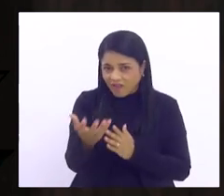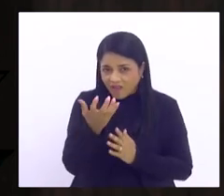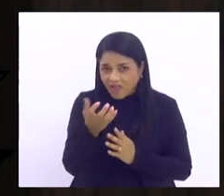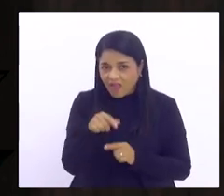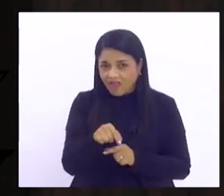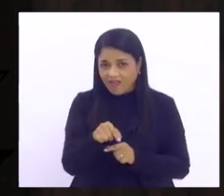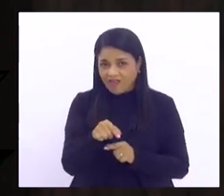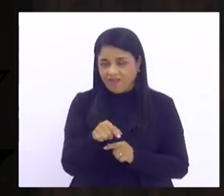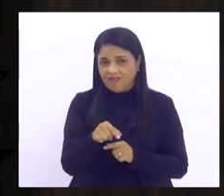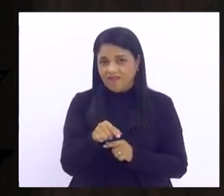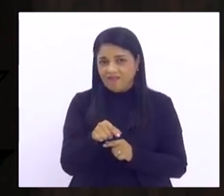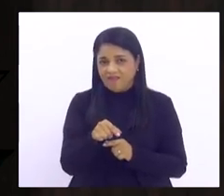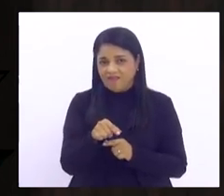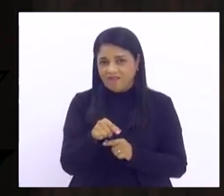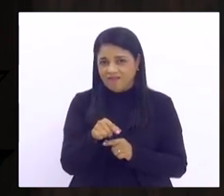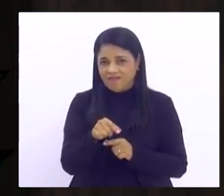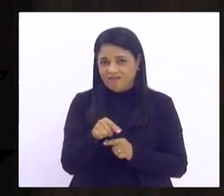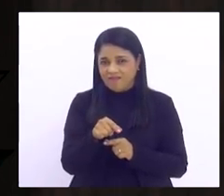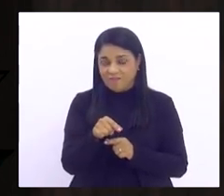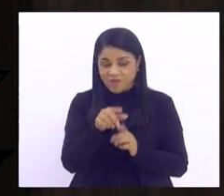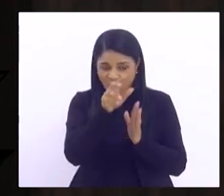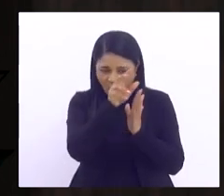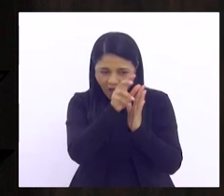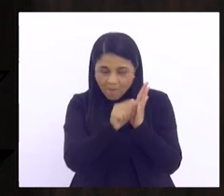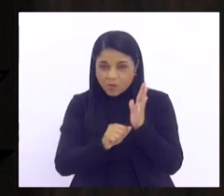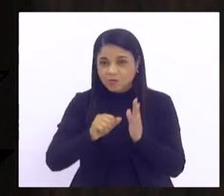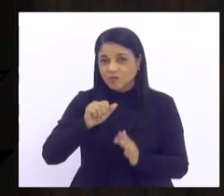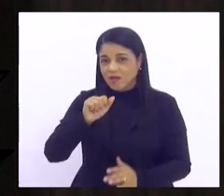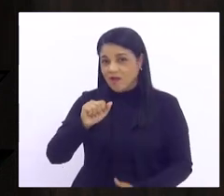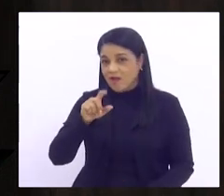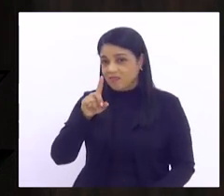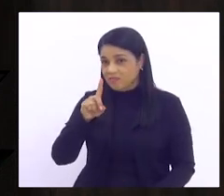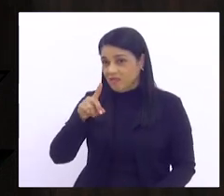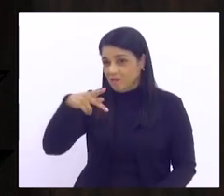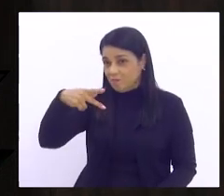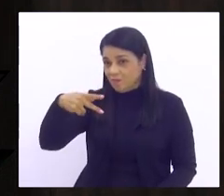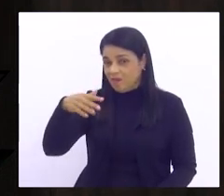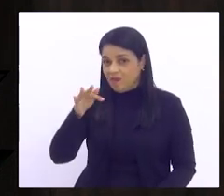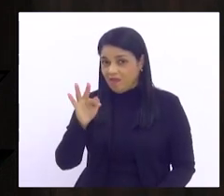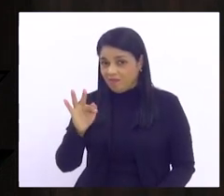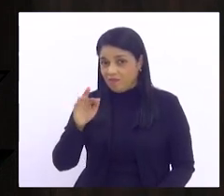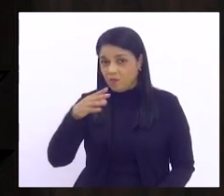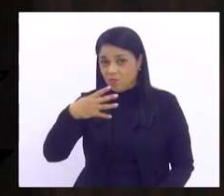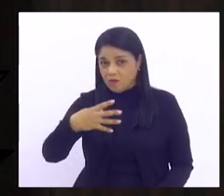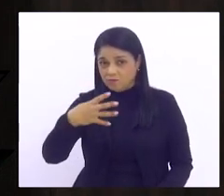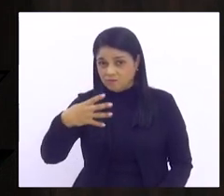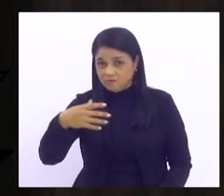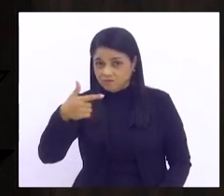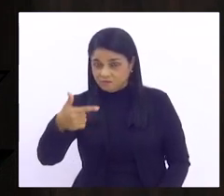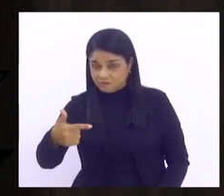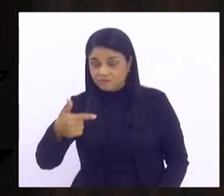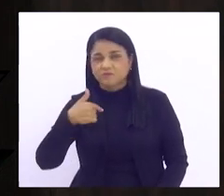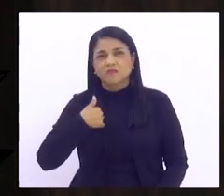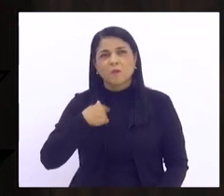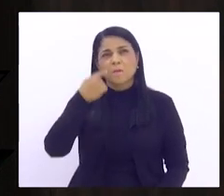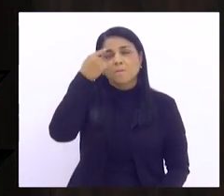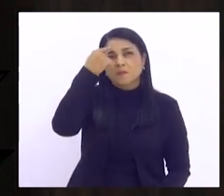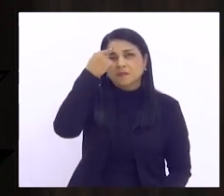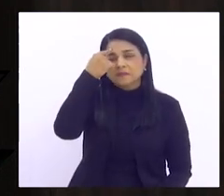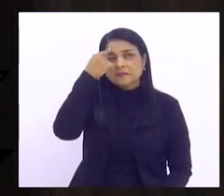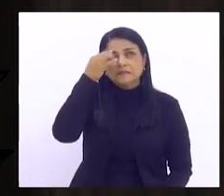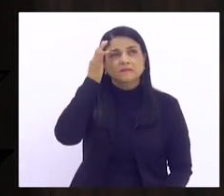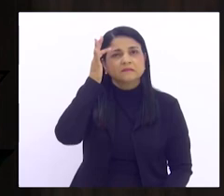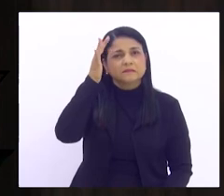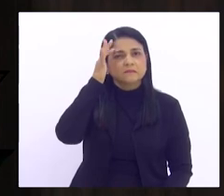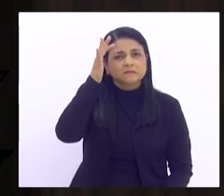meio do aborto, por meio da DPF 442. E aqui eu vinha pensando,